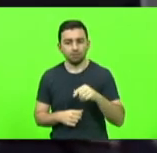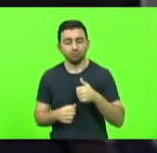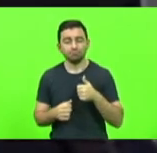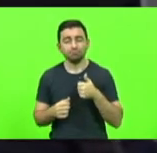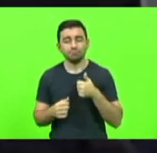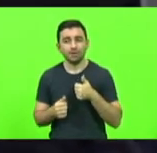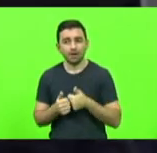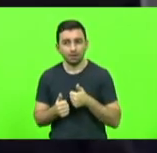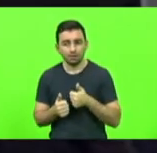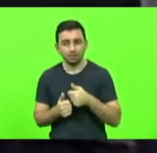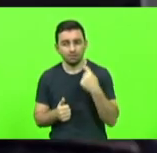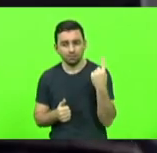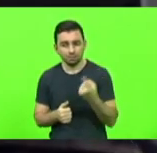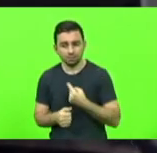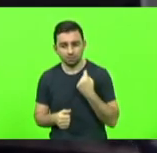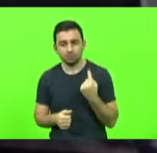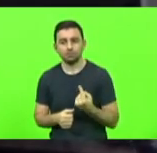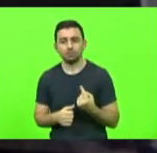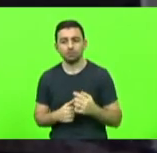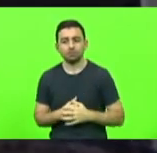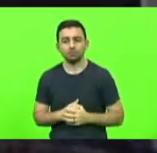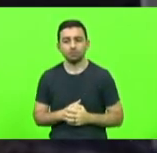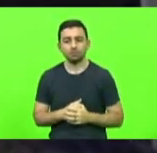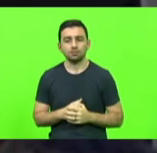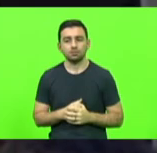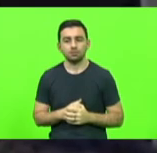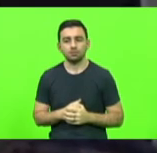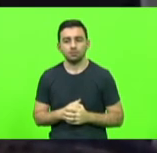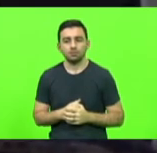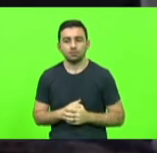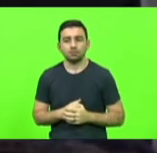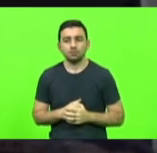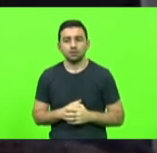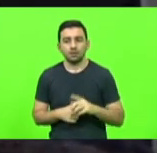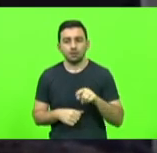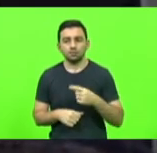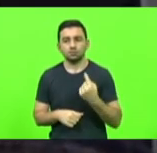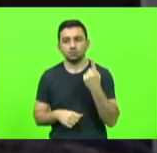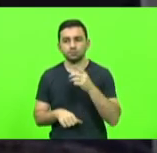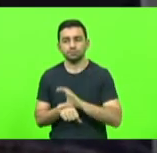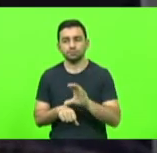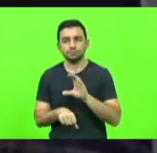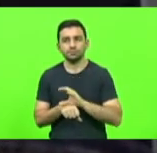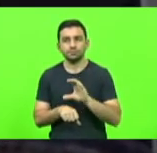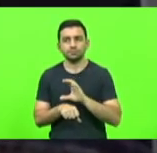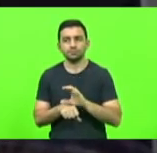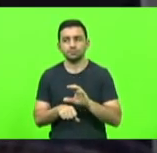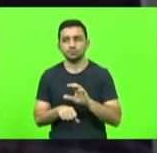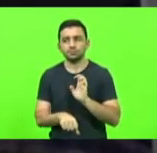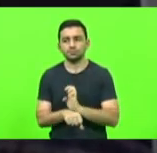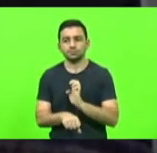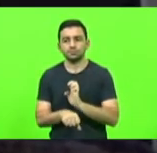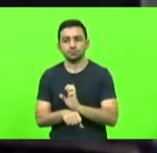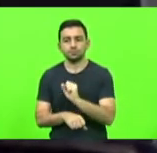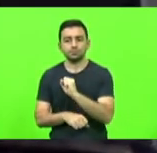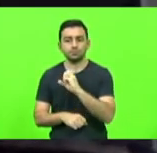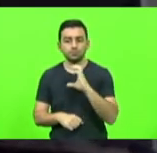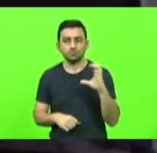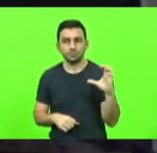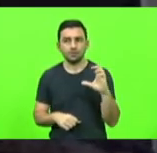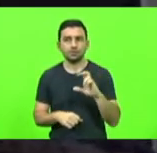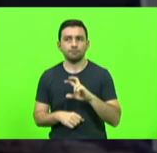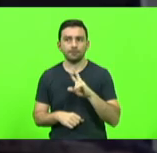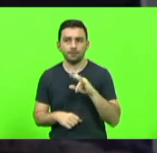doutora Indiara. Somos o único curso do estado de Santa Catarina